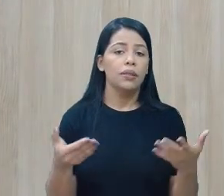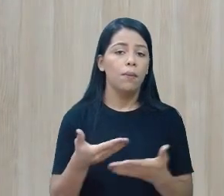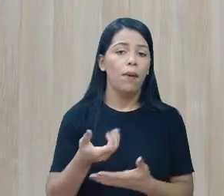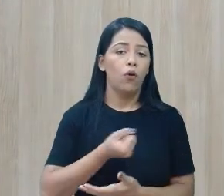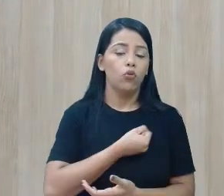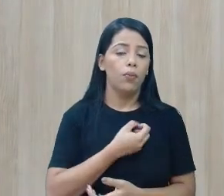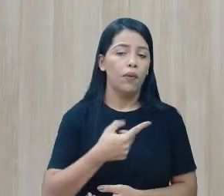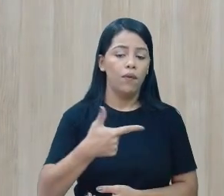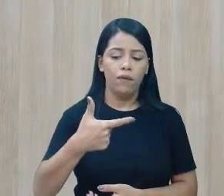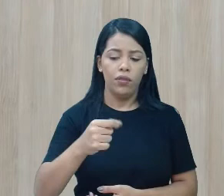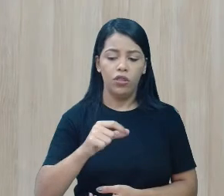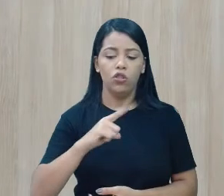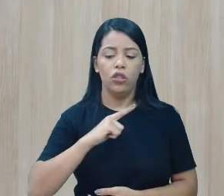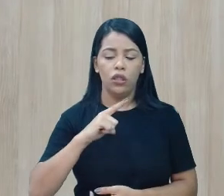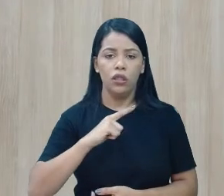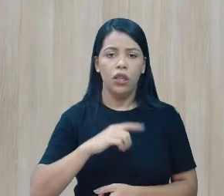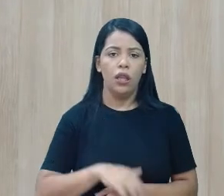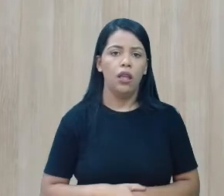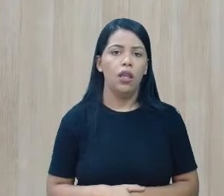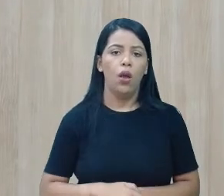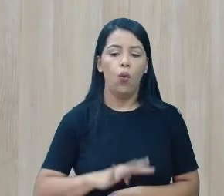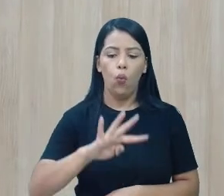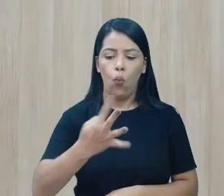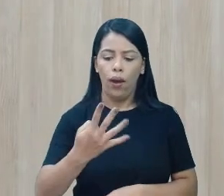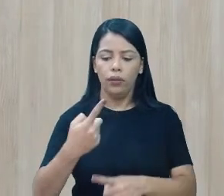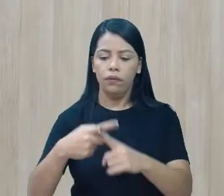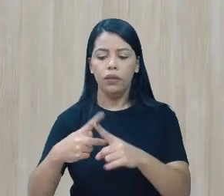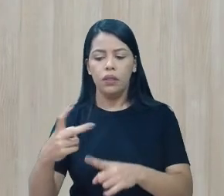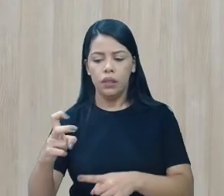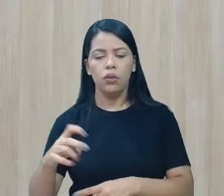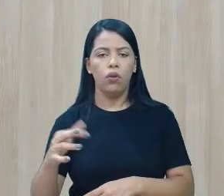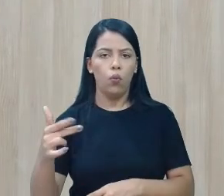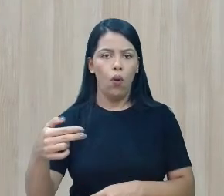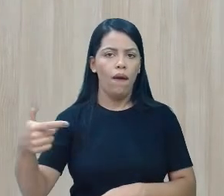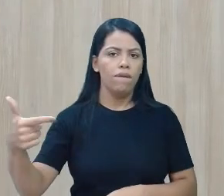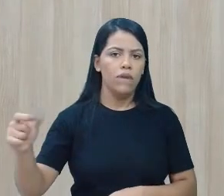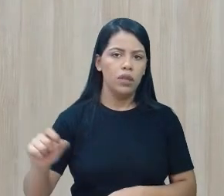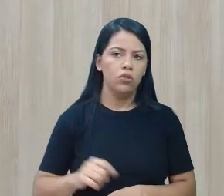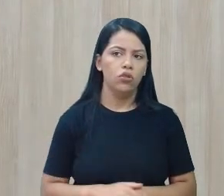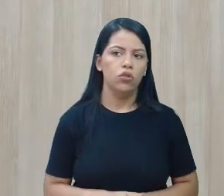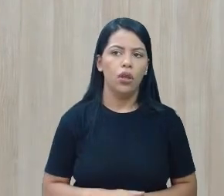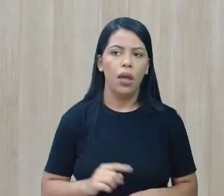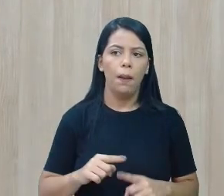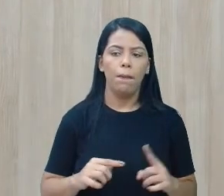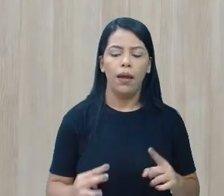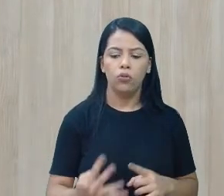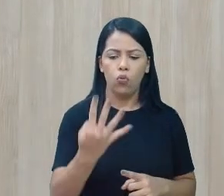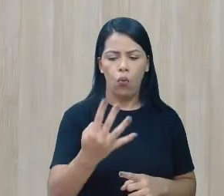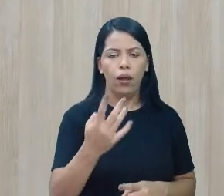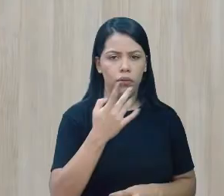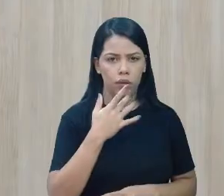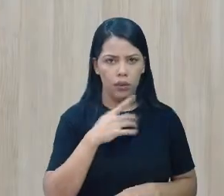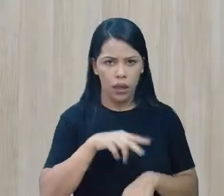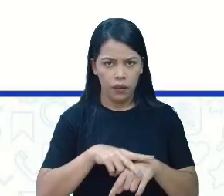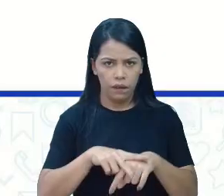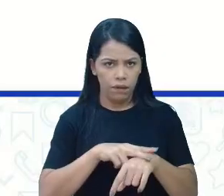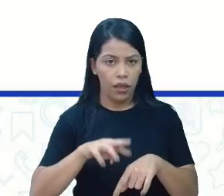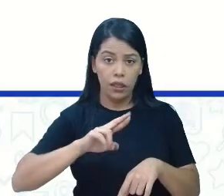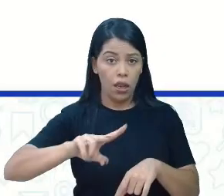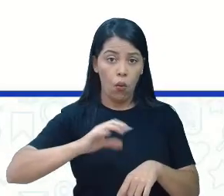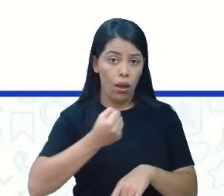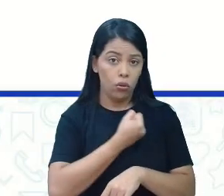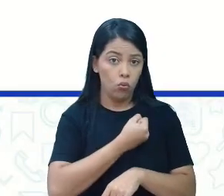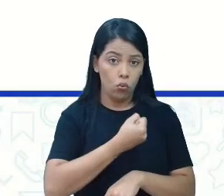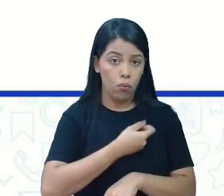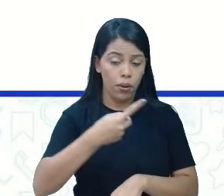que que eu tenho? 20 é 4 vezes 5. Só que 4, que está ali de verdinho, não é um número primo,